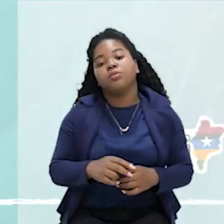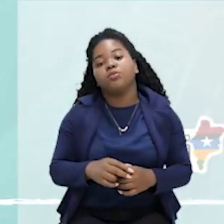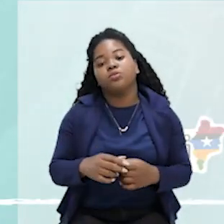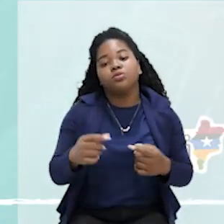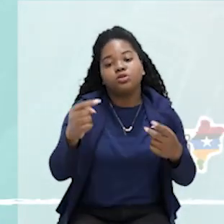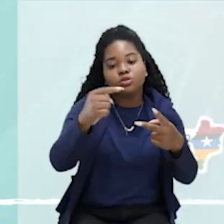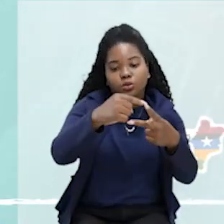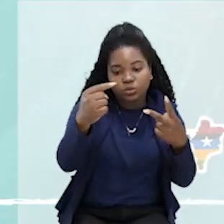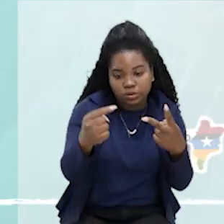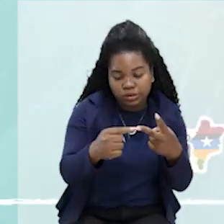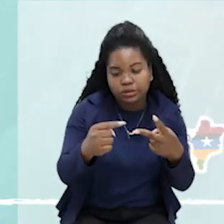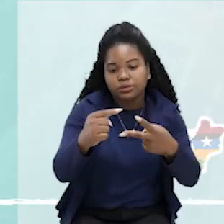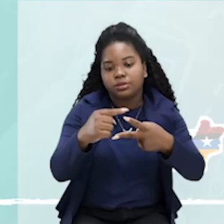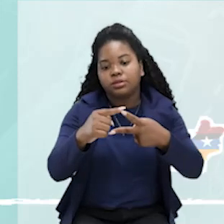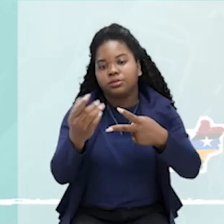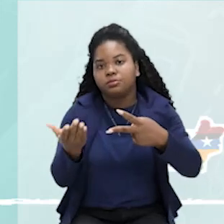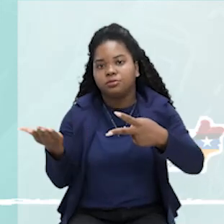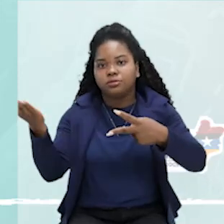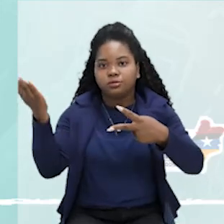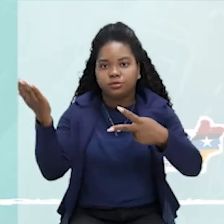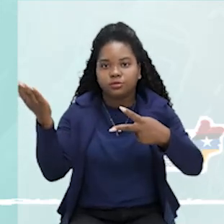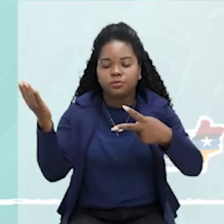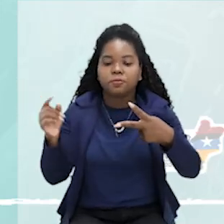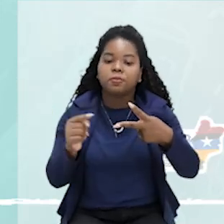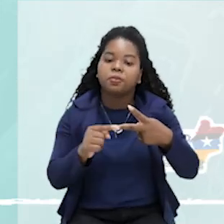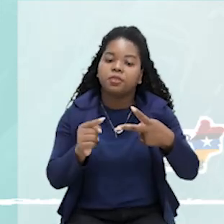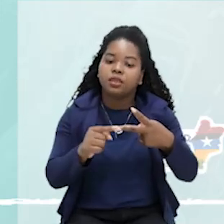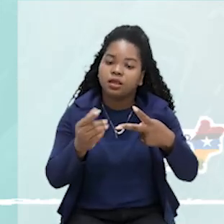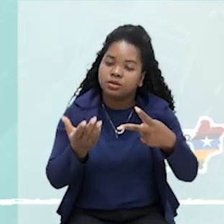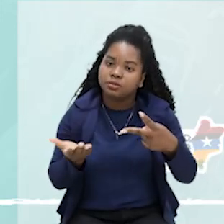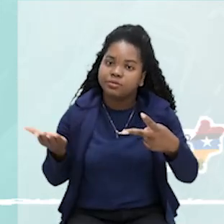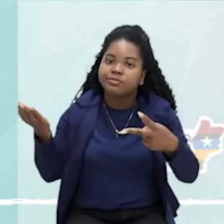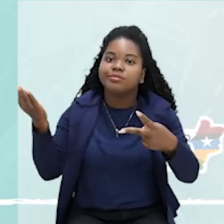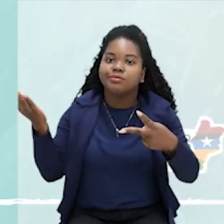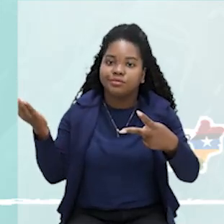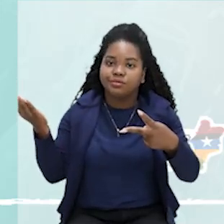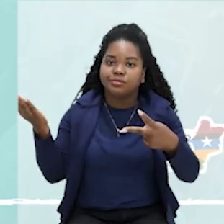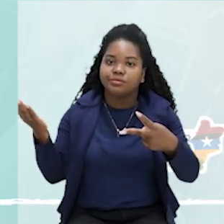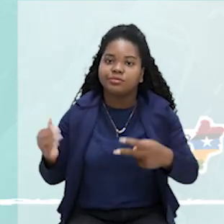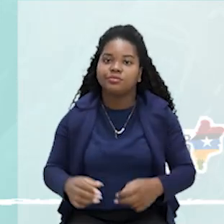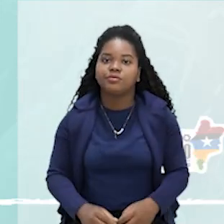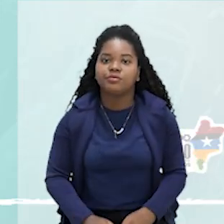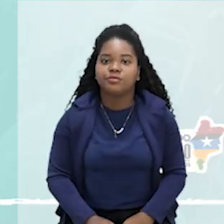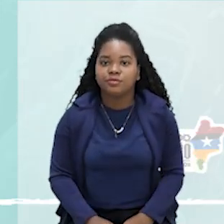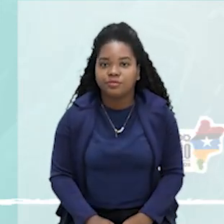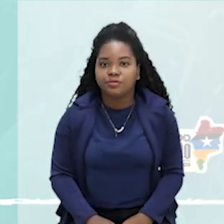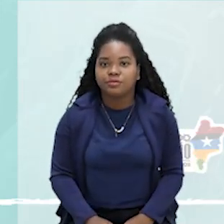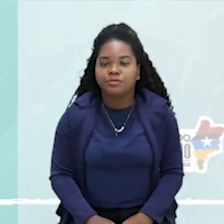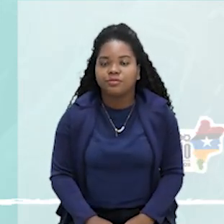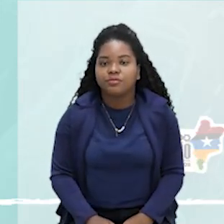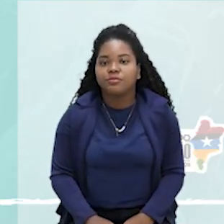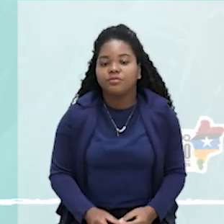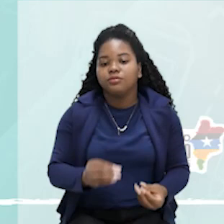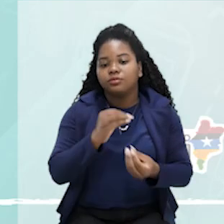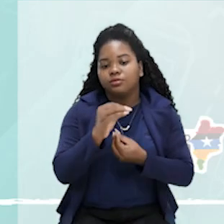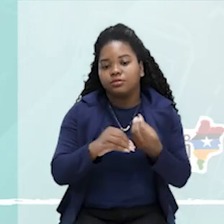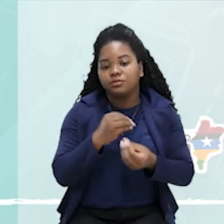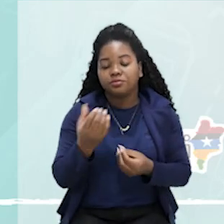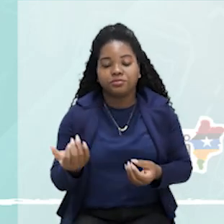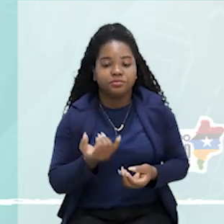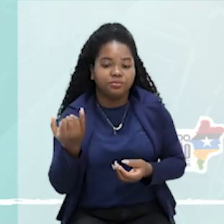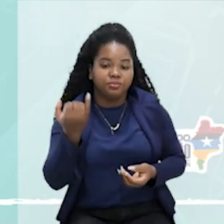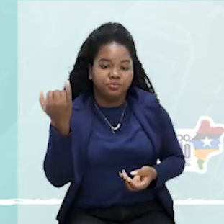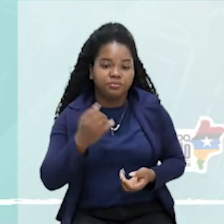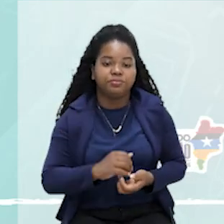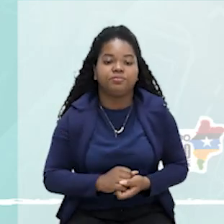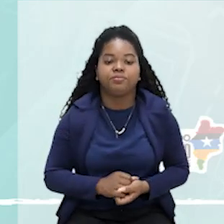as reações de desidratação e as reações de esterificação São reações extremamente importantes